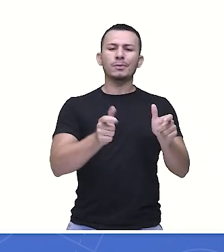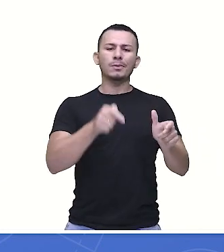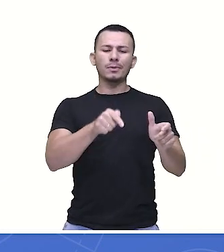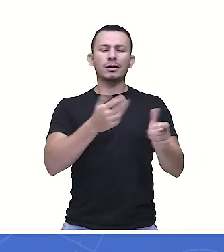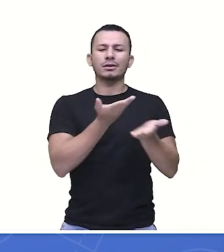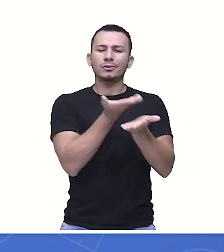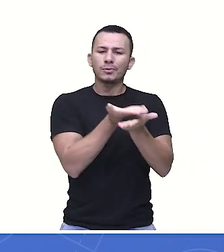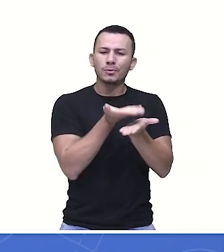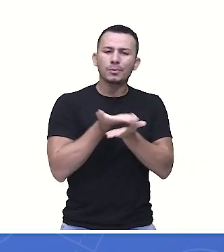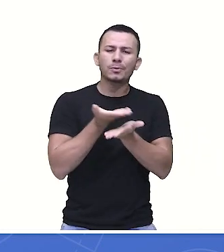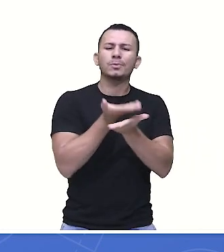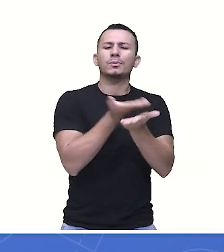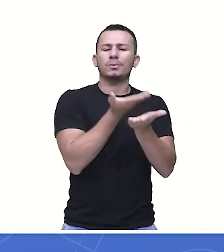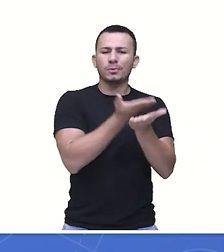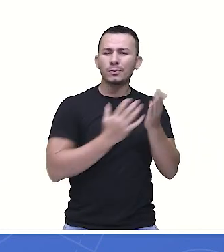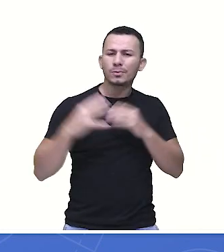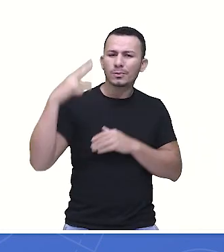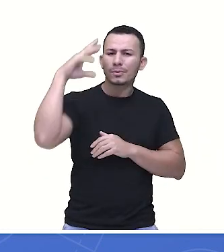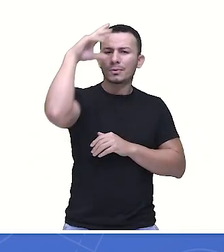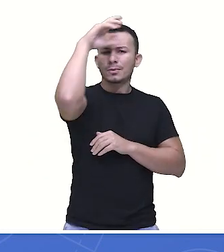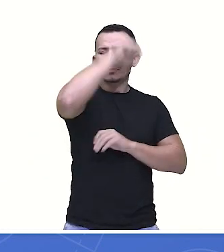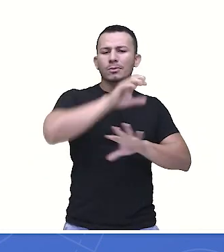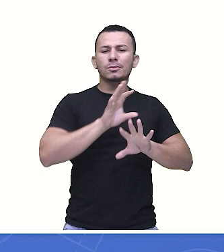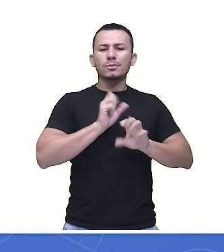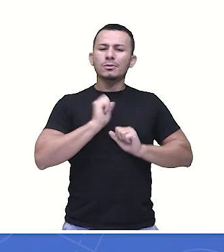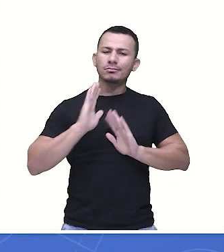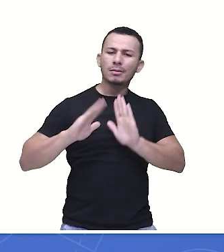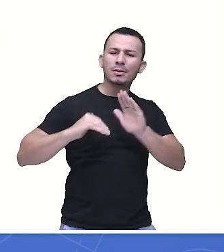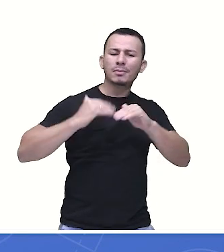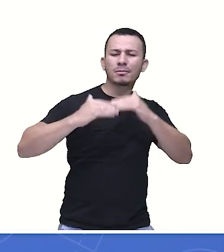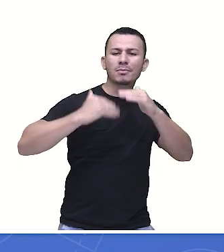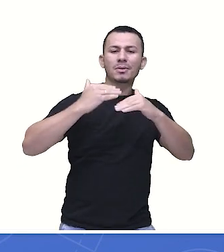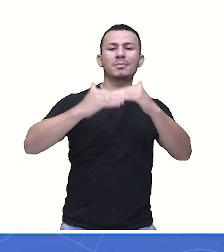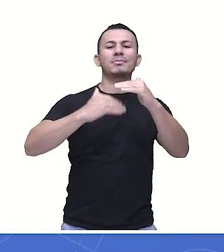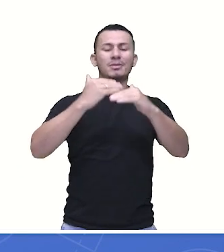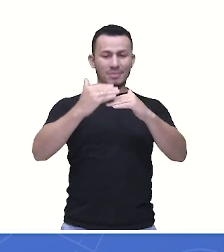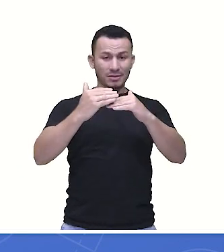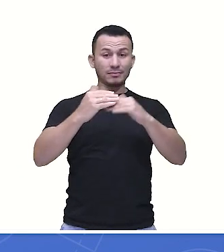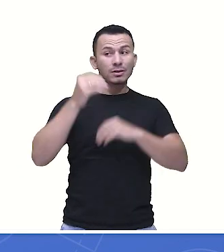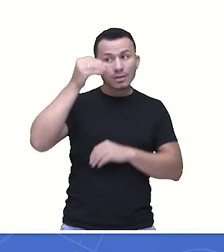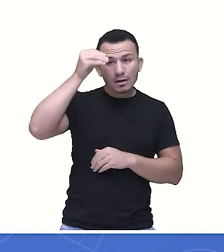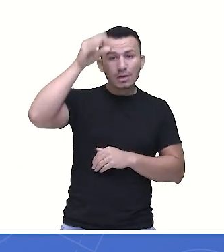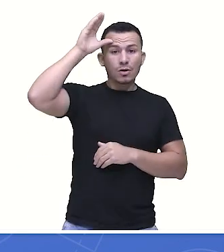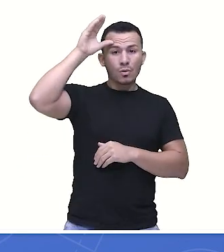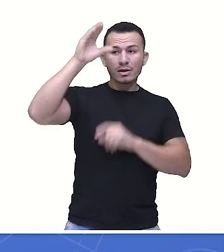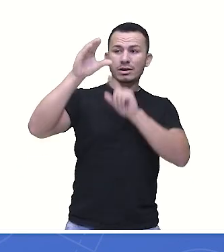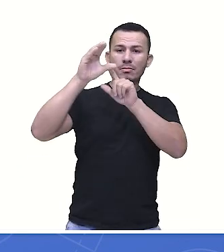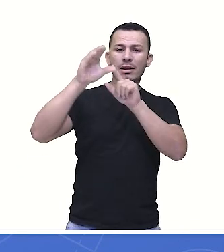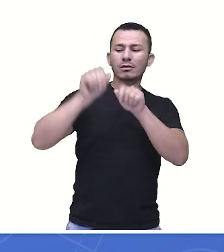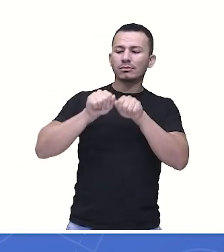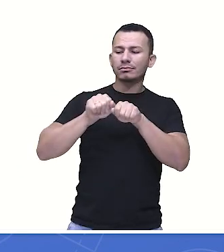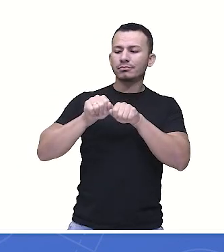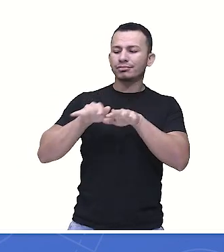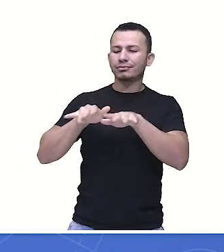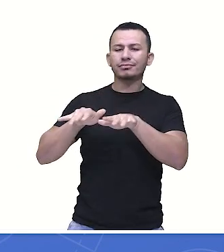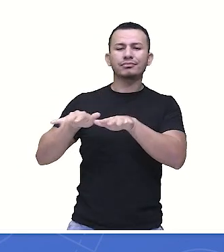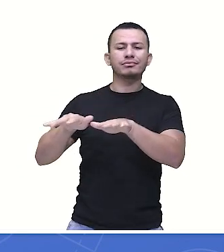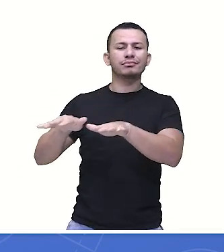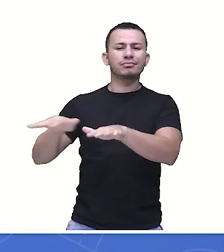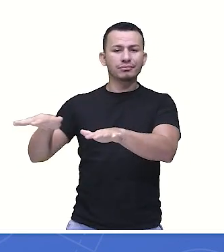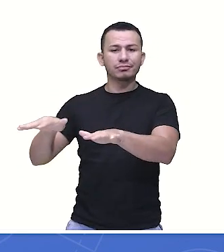elas possam ter esse conhecimento acumulado, que esse conhecimento seja transmitido a essas crianças,